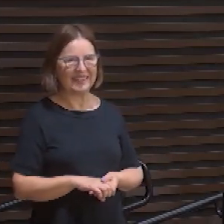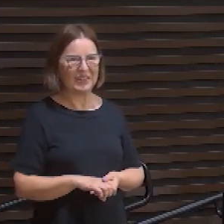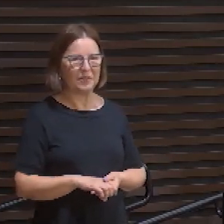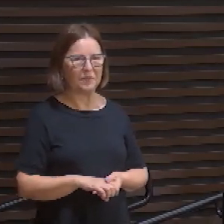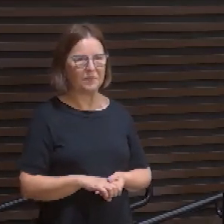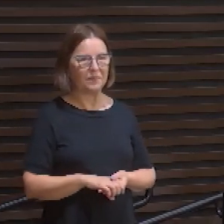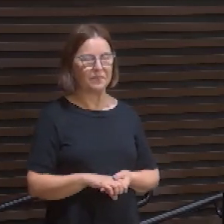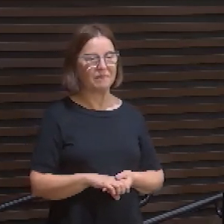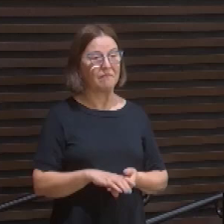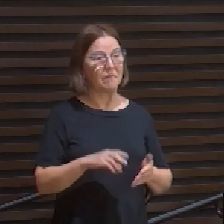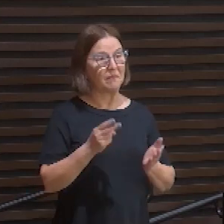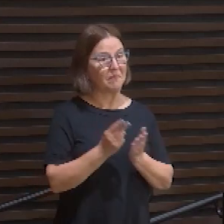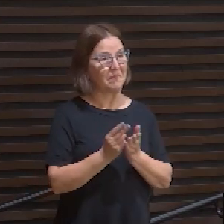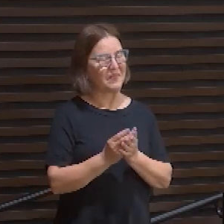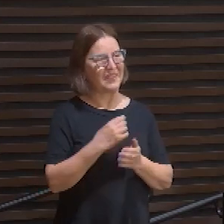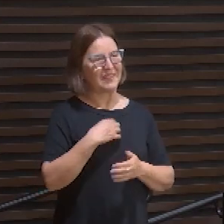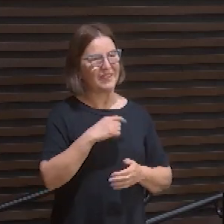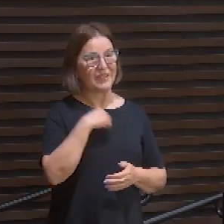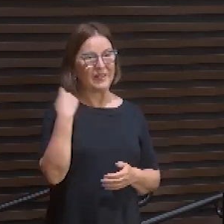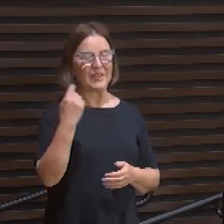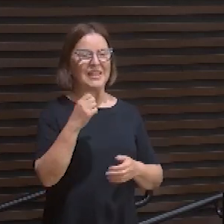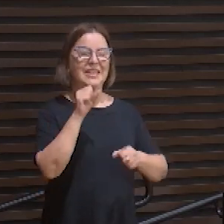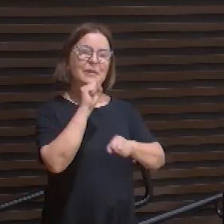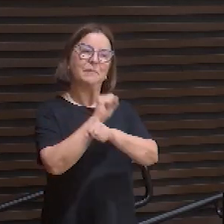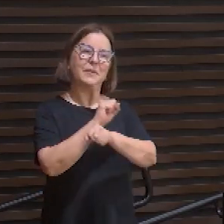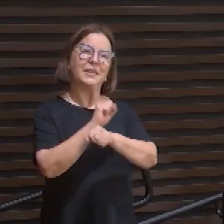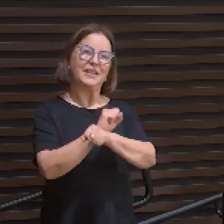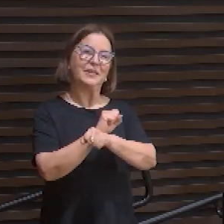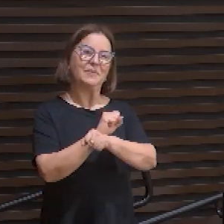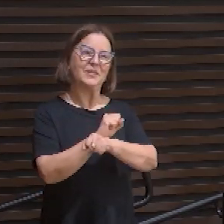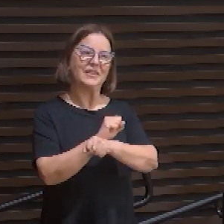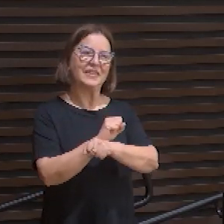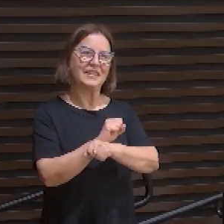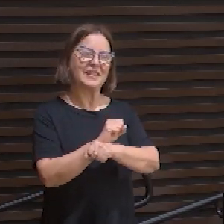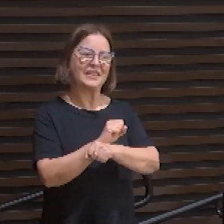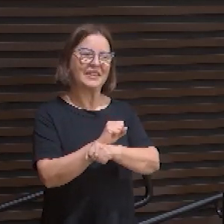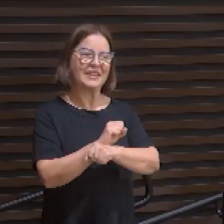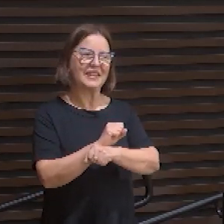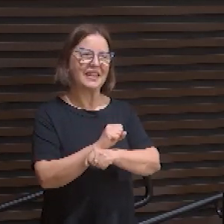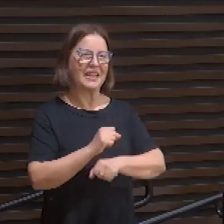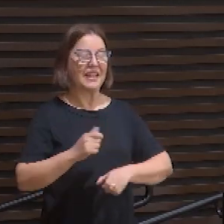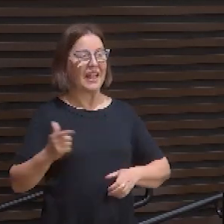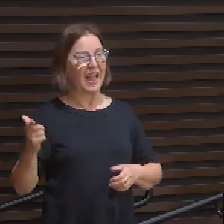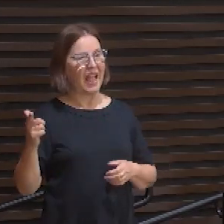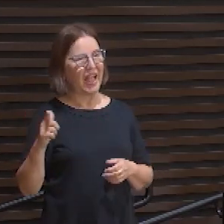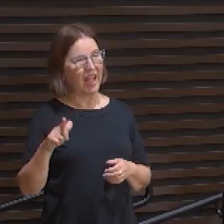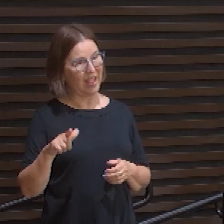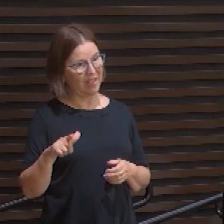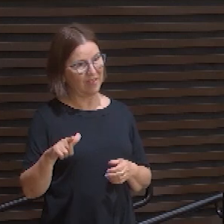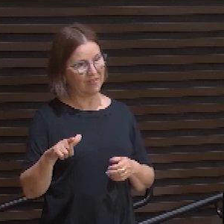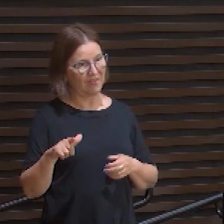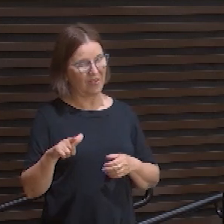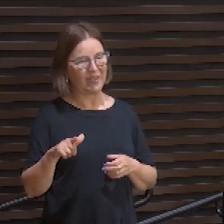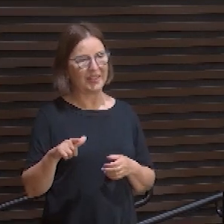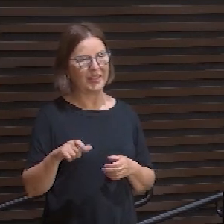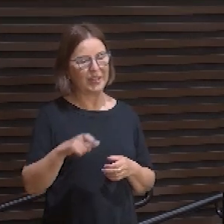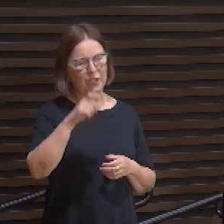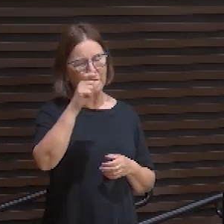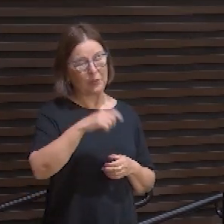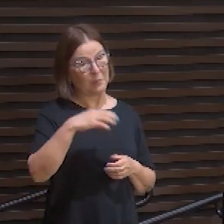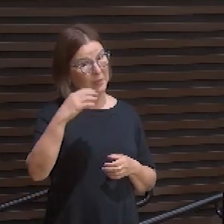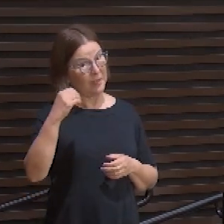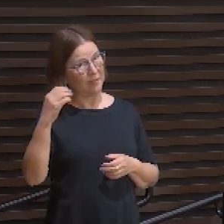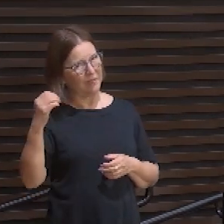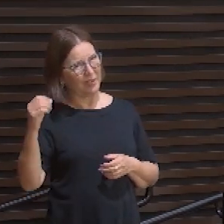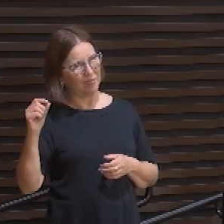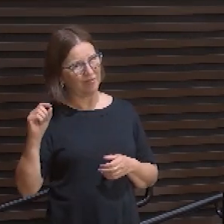Da mesma forma que aguardamos ansiosamente o retorno de um ente querido após uma longa viagem,